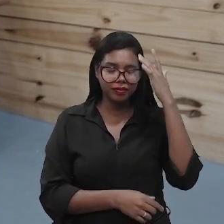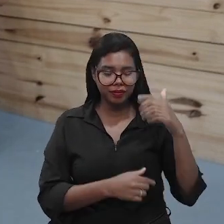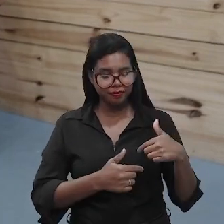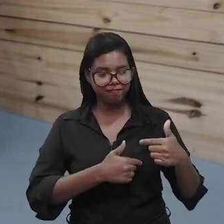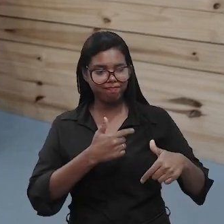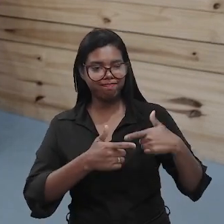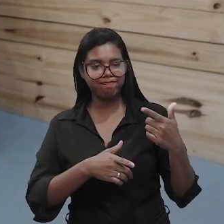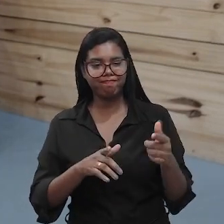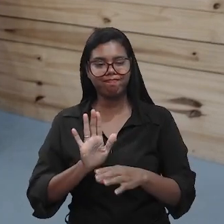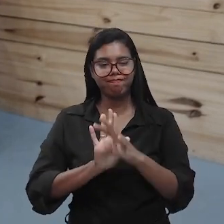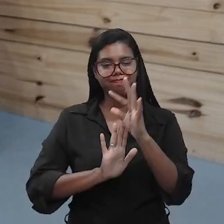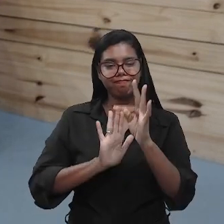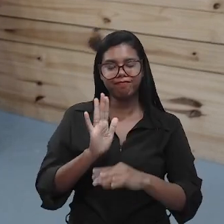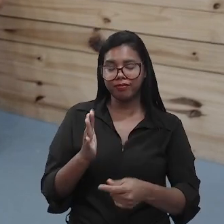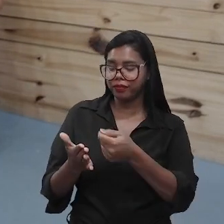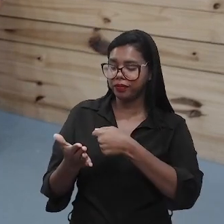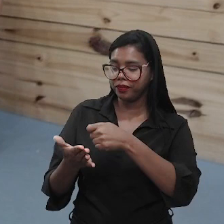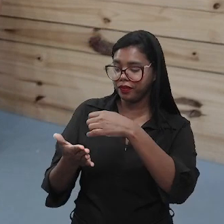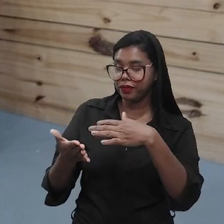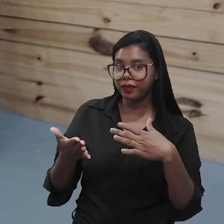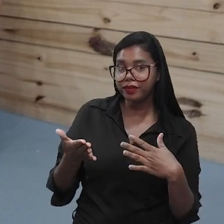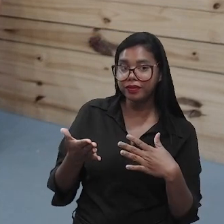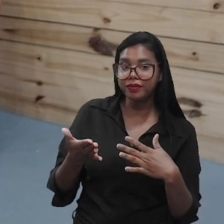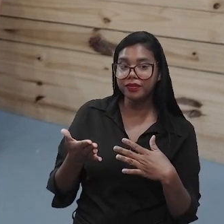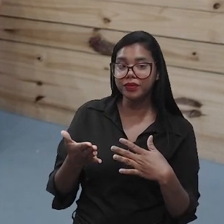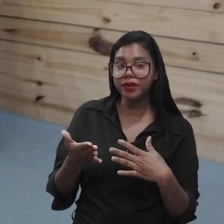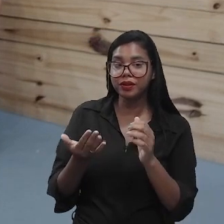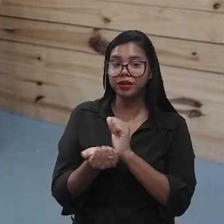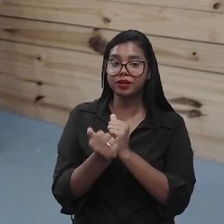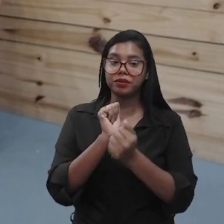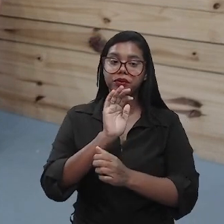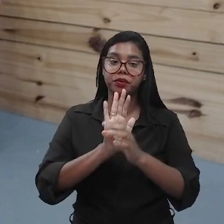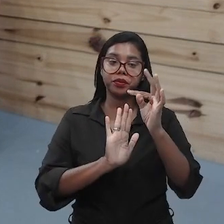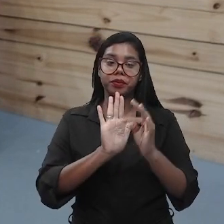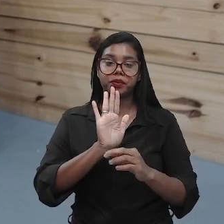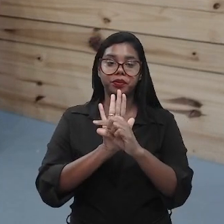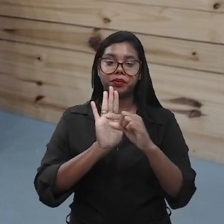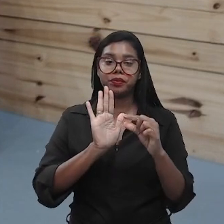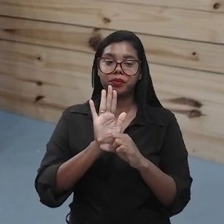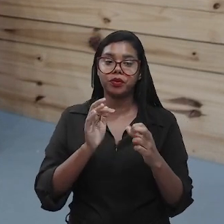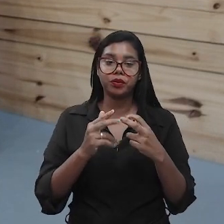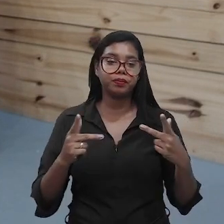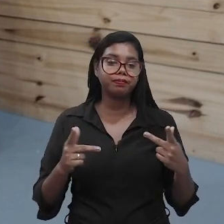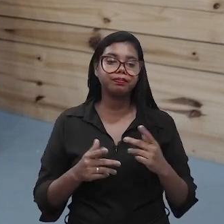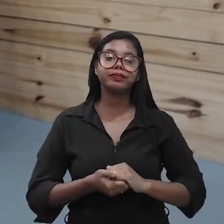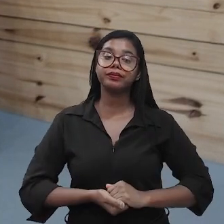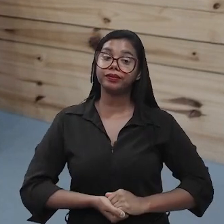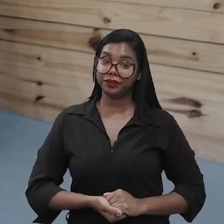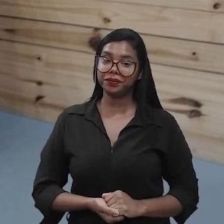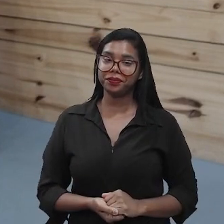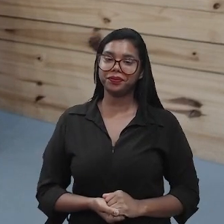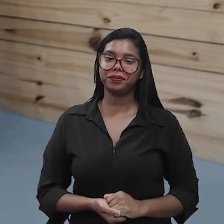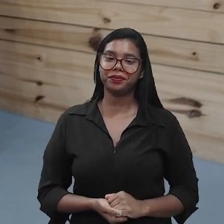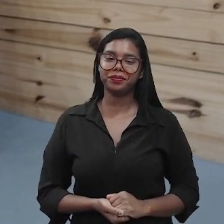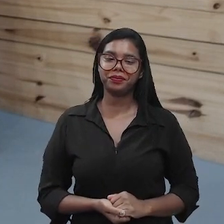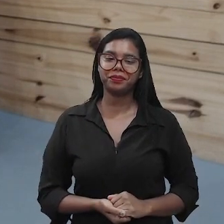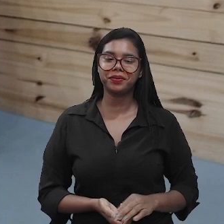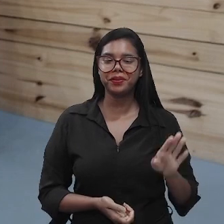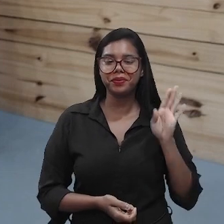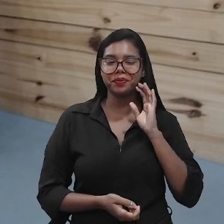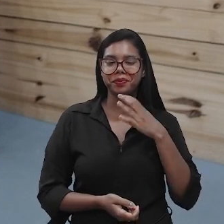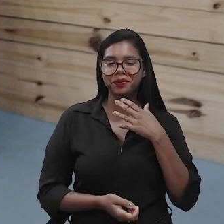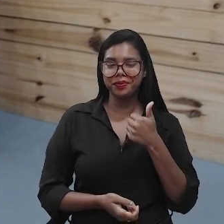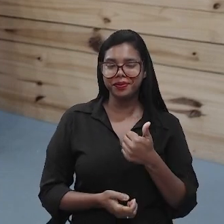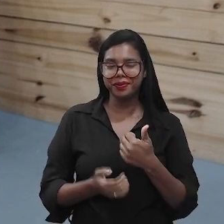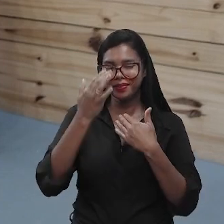escrito, ele pode adaptar aquele texto para peça publicitária. É uma outra coisa, é uma outra lógica. Massa, muito bacana. Wellington, te agradecer mais uma